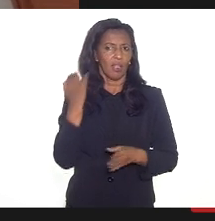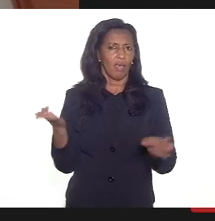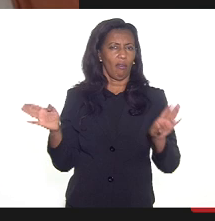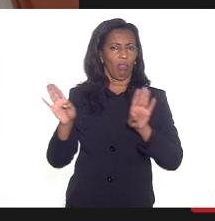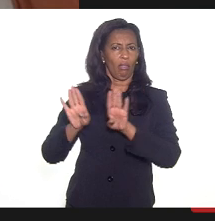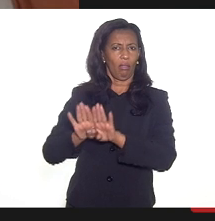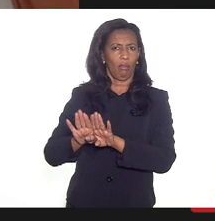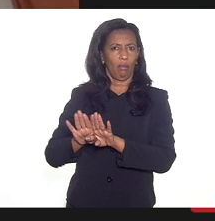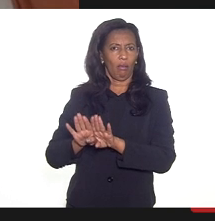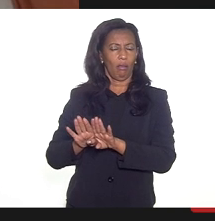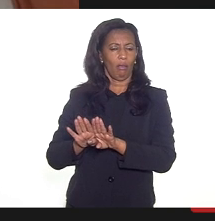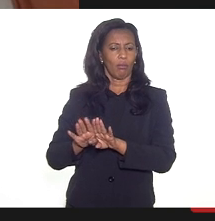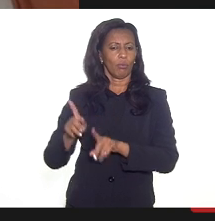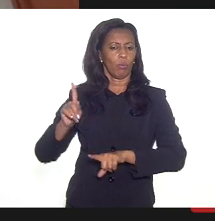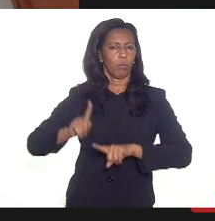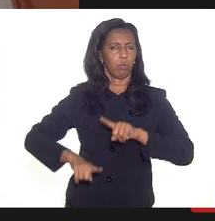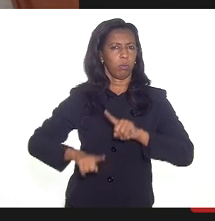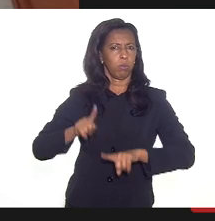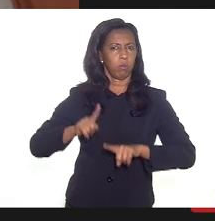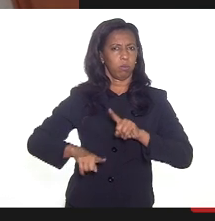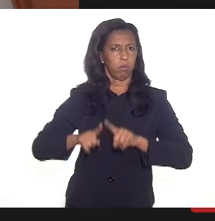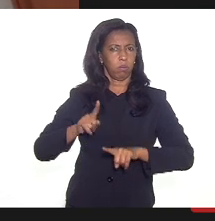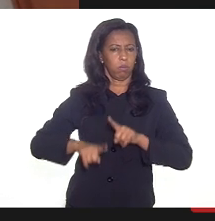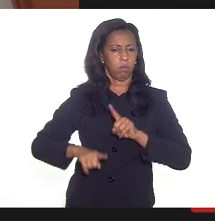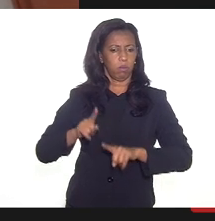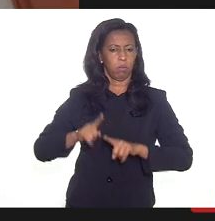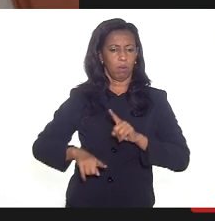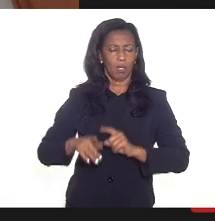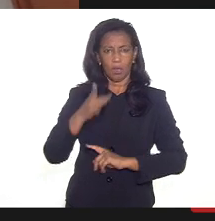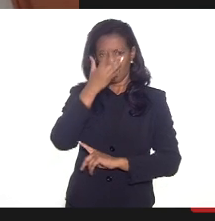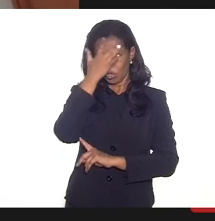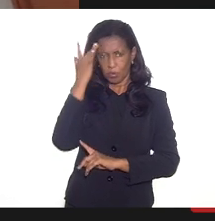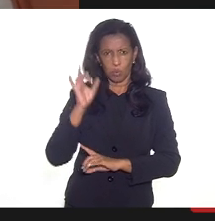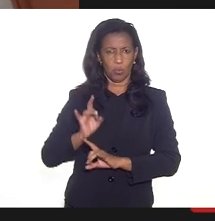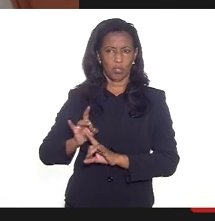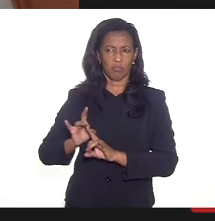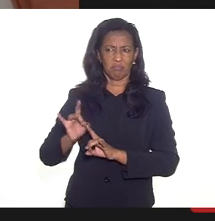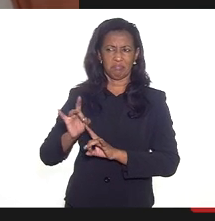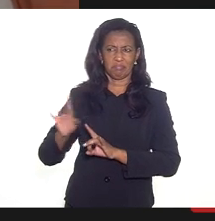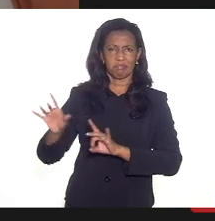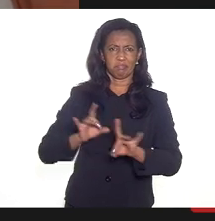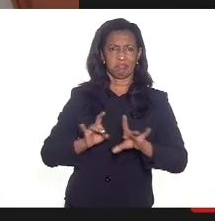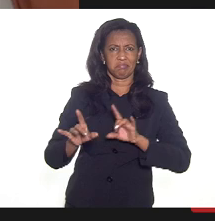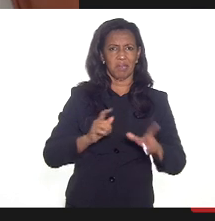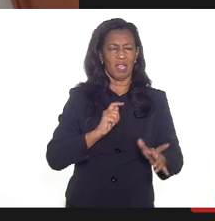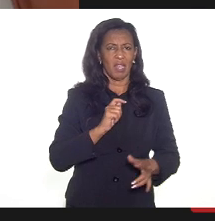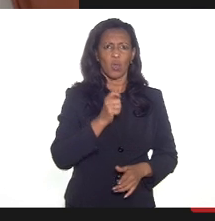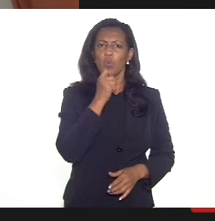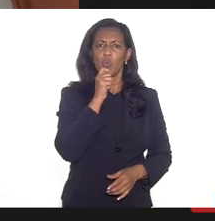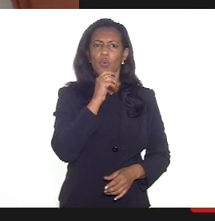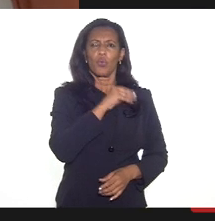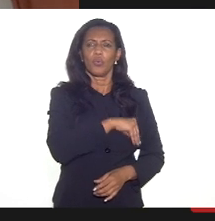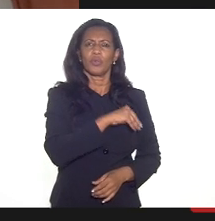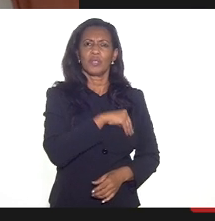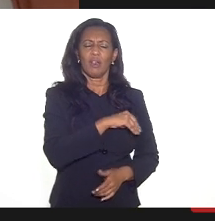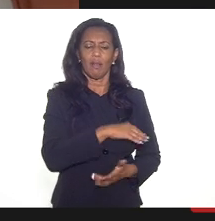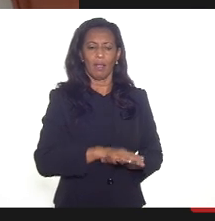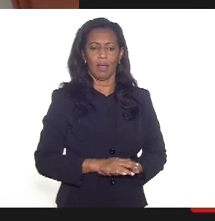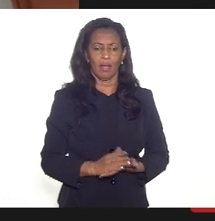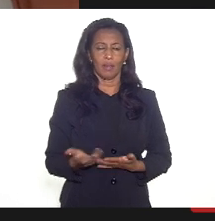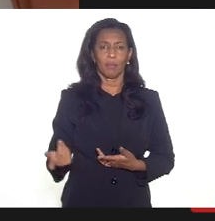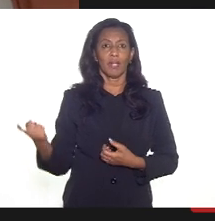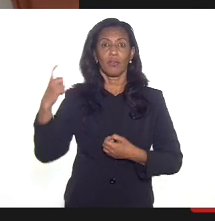fechamento dos equipamentos, com a destituição das pessoas, os quadros sem pagamento, para que